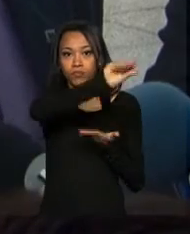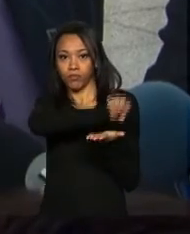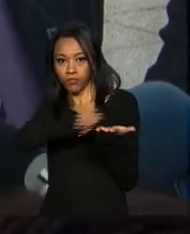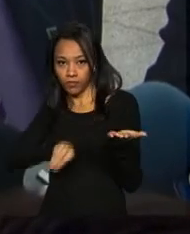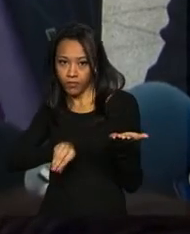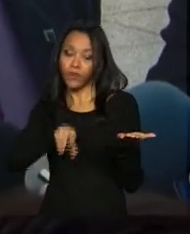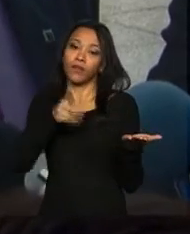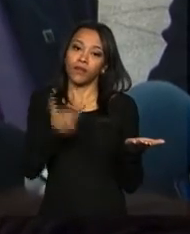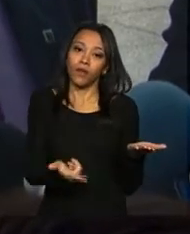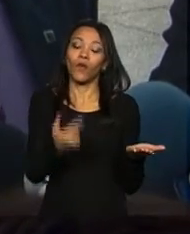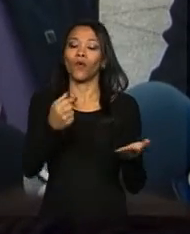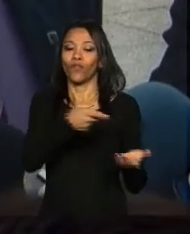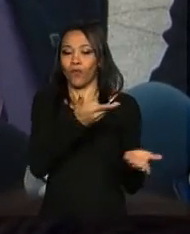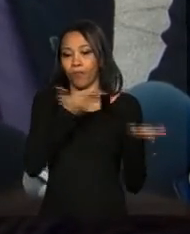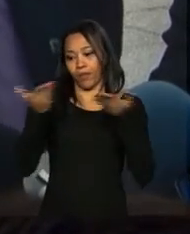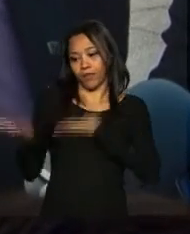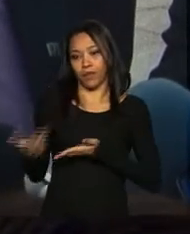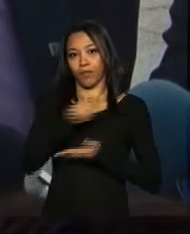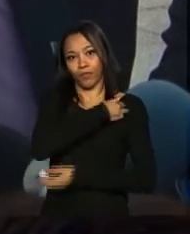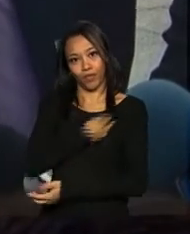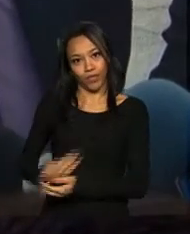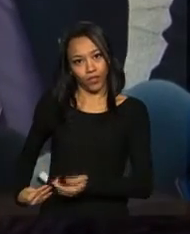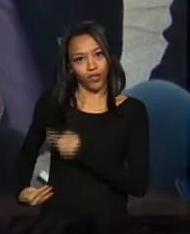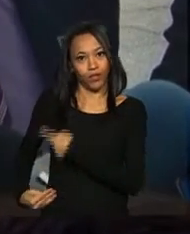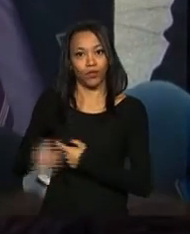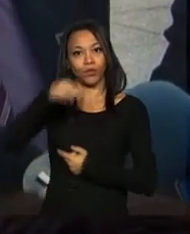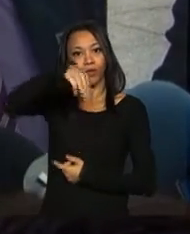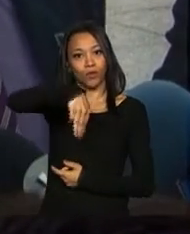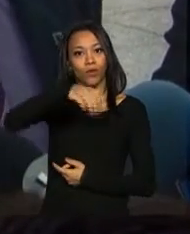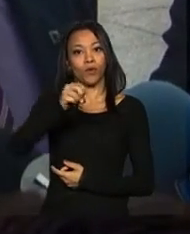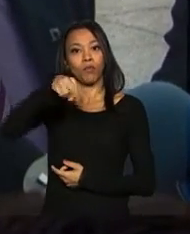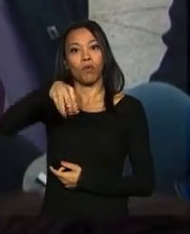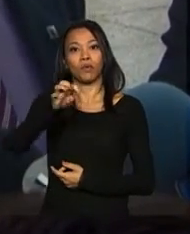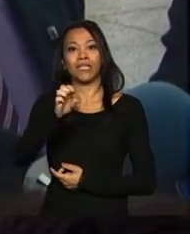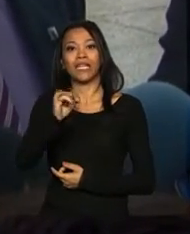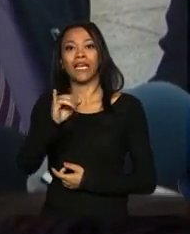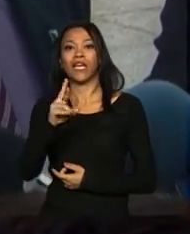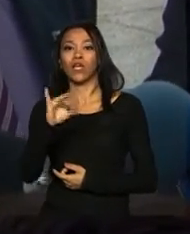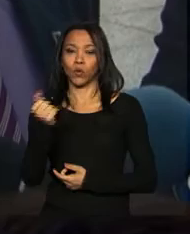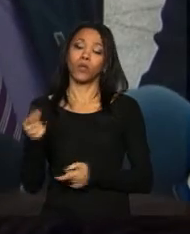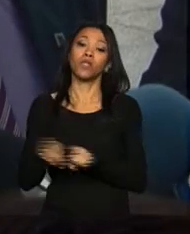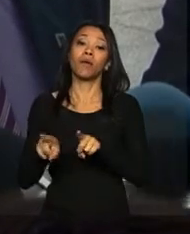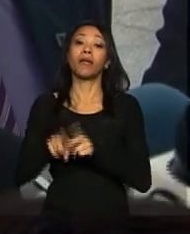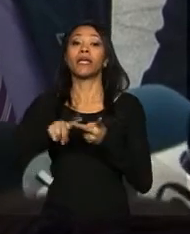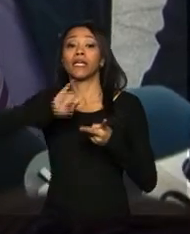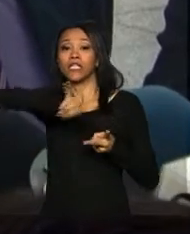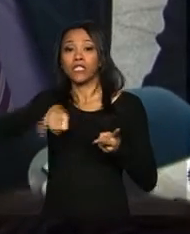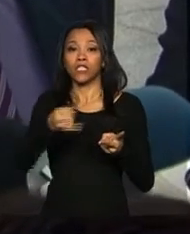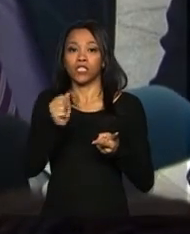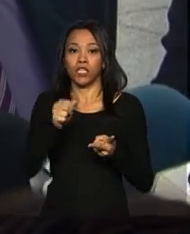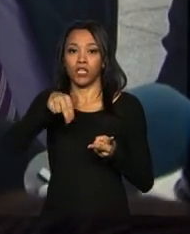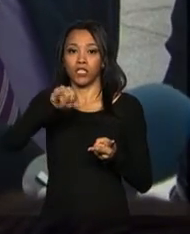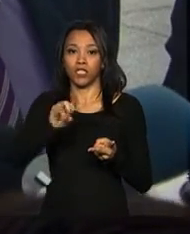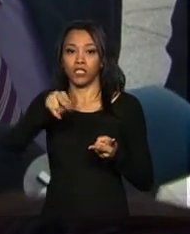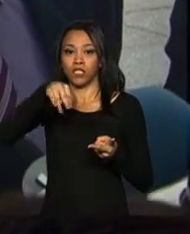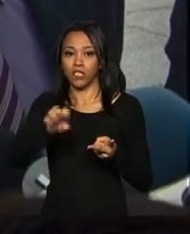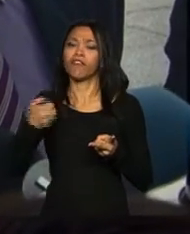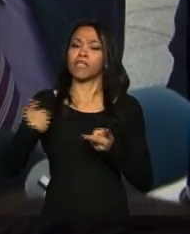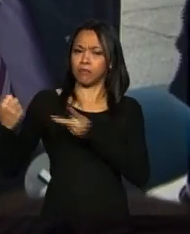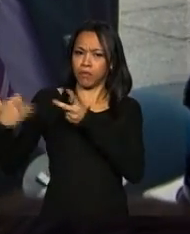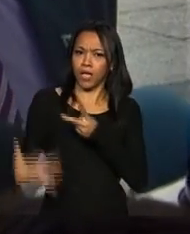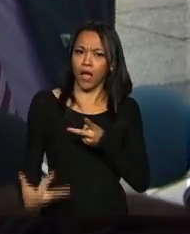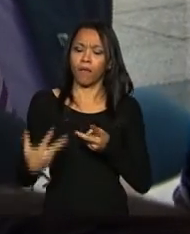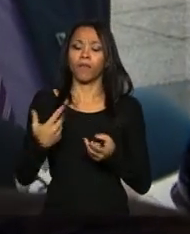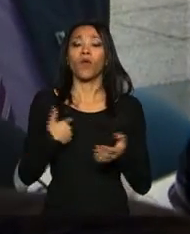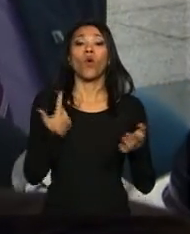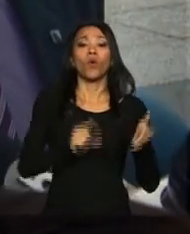incorporados. Eu vou passar a palavra ao ministro Armando Monteiro, ao ministro Giannini, para que eles digam um pouco do que vamos... Só um detalhe em relação às Nações